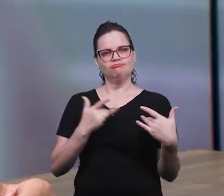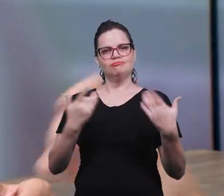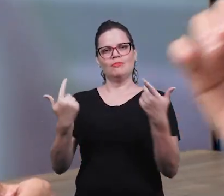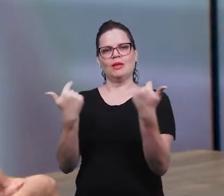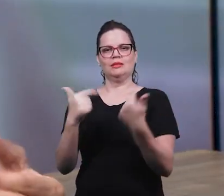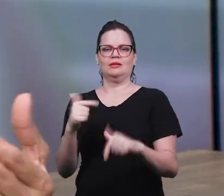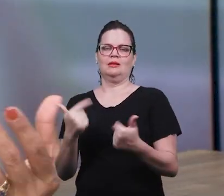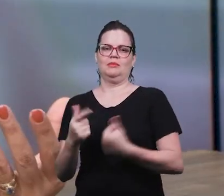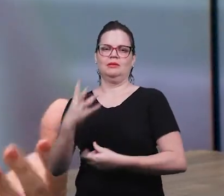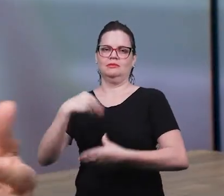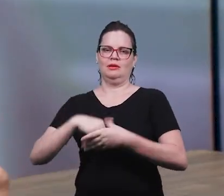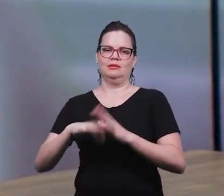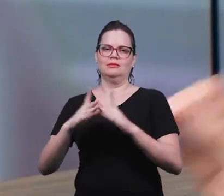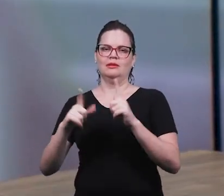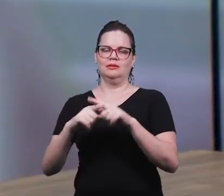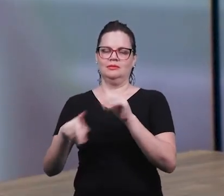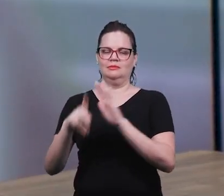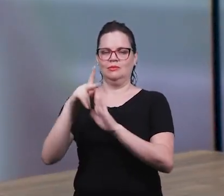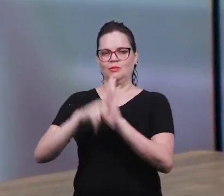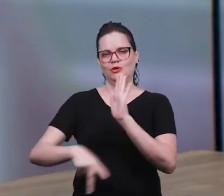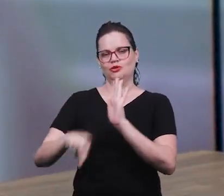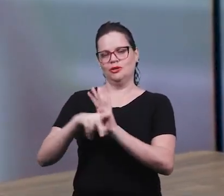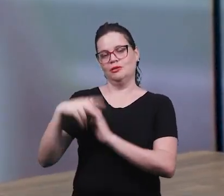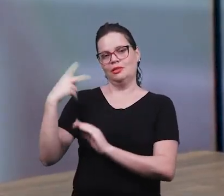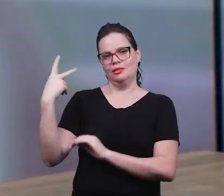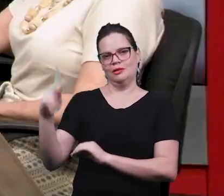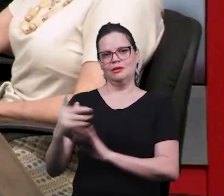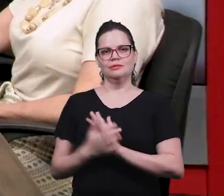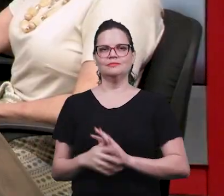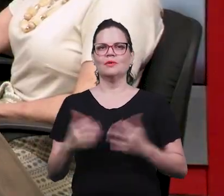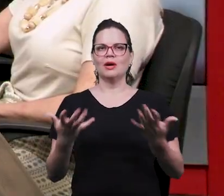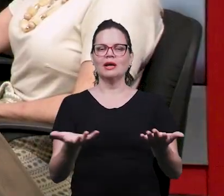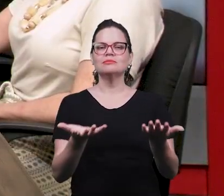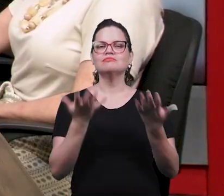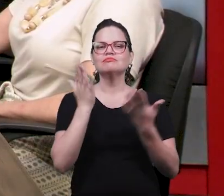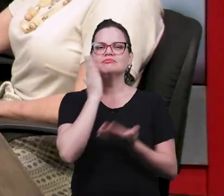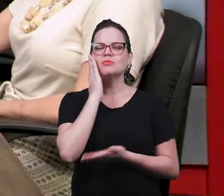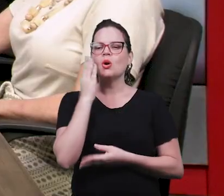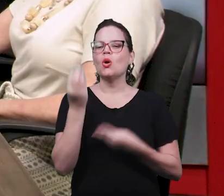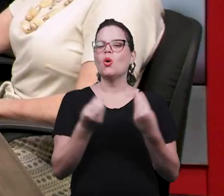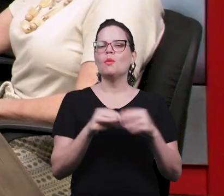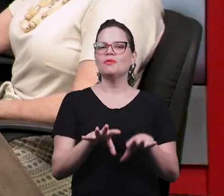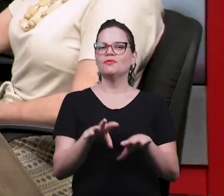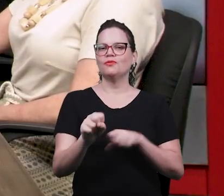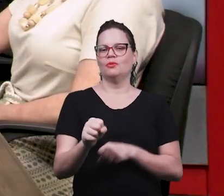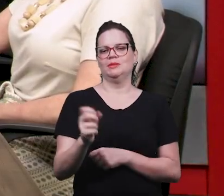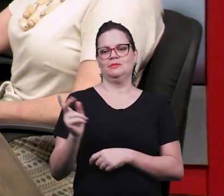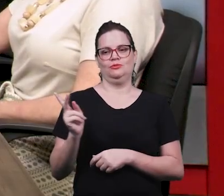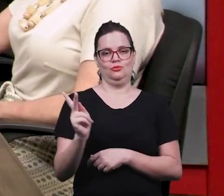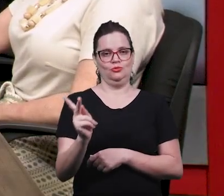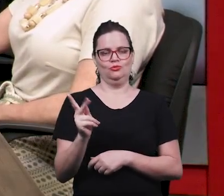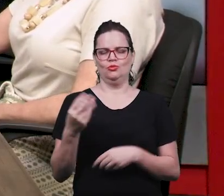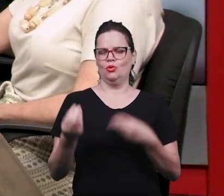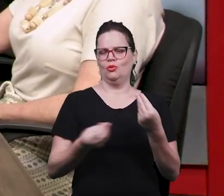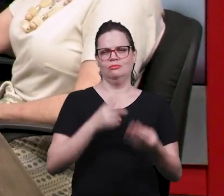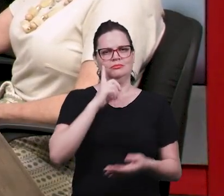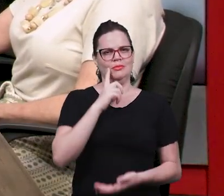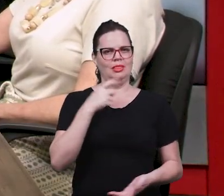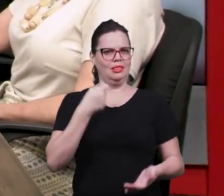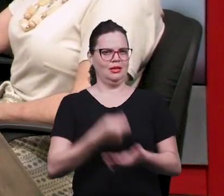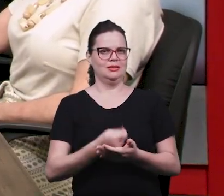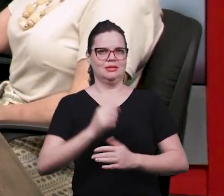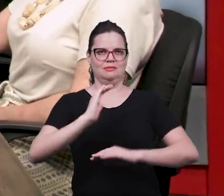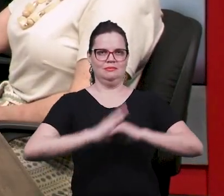sua obra. Então nós queremos ouvi-los um pouco, qual a formação de vocês, como é que foi a decisão,